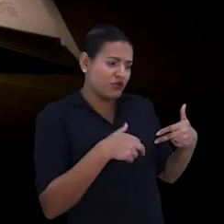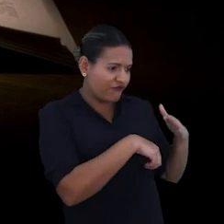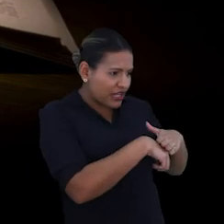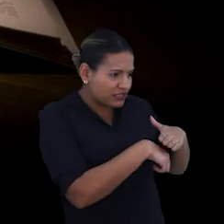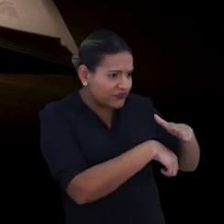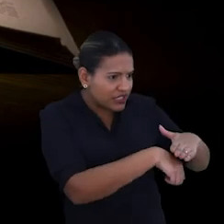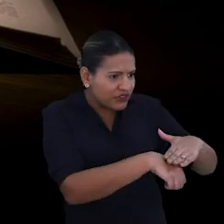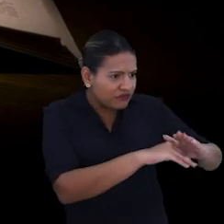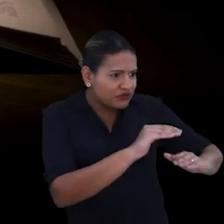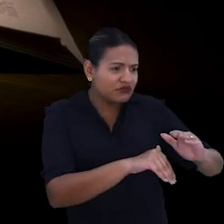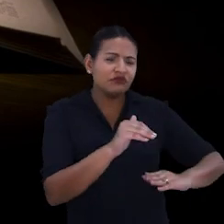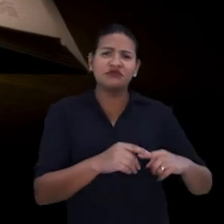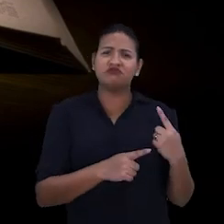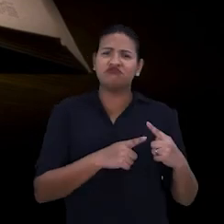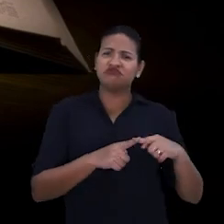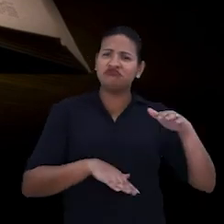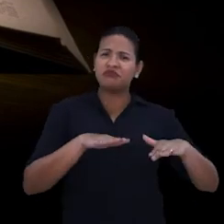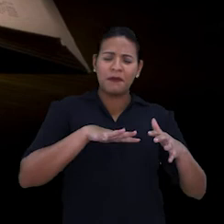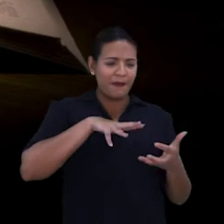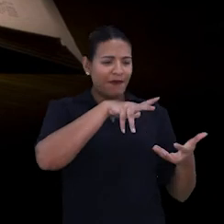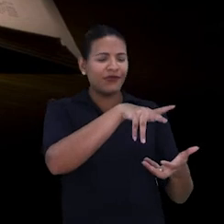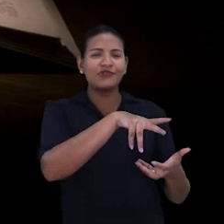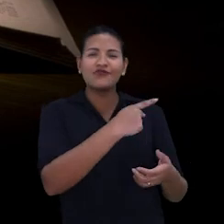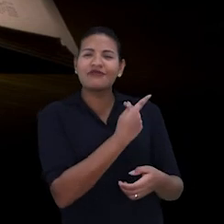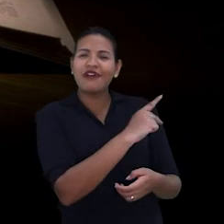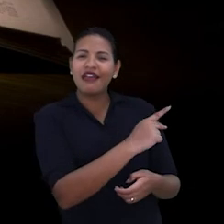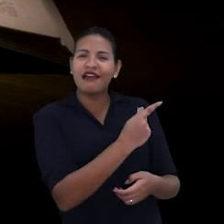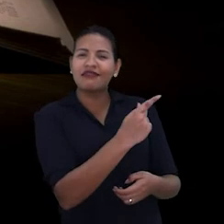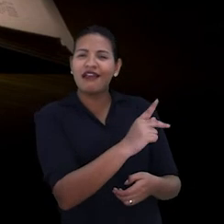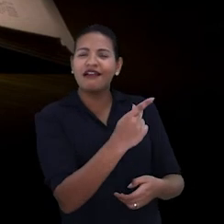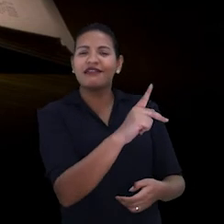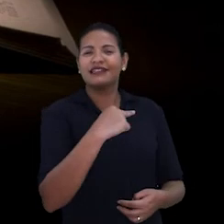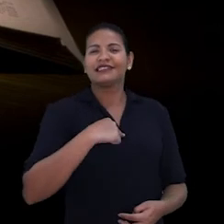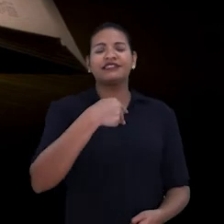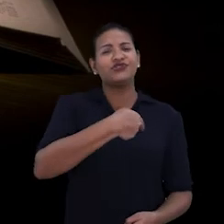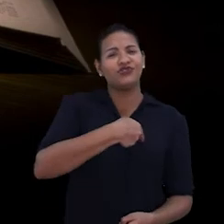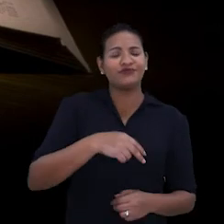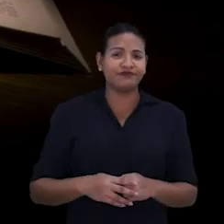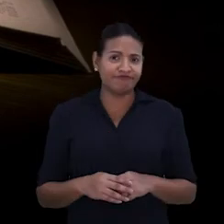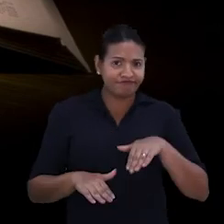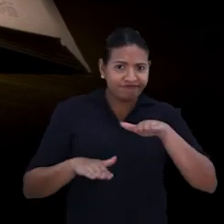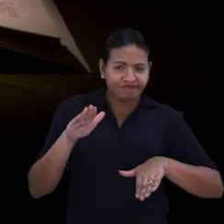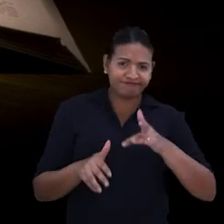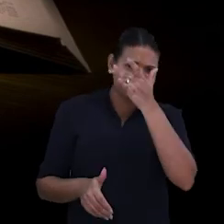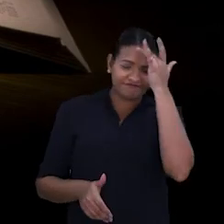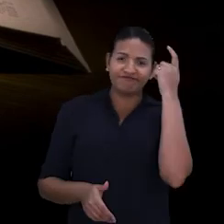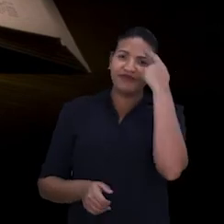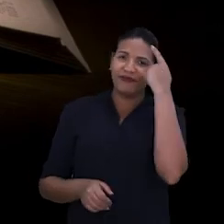se vê haver um sentido do mundo peculiar a cada um. Dizem que o mundo termina em fevereiro próximo.